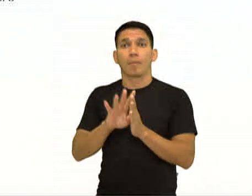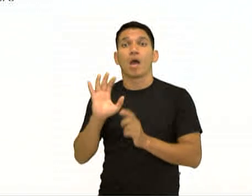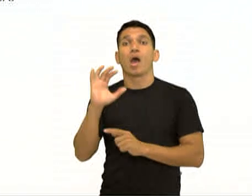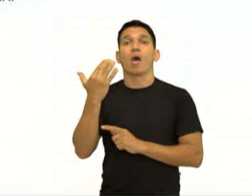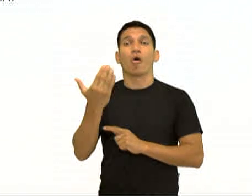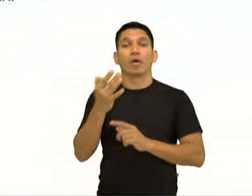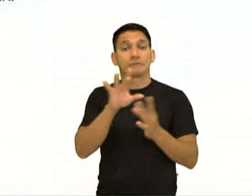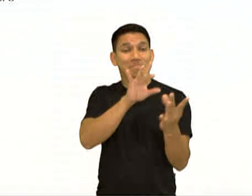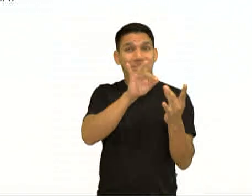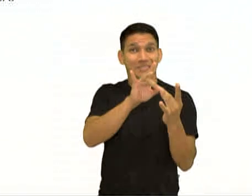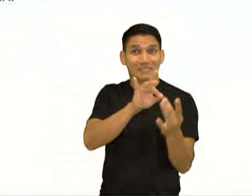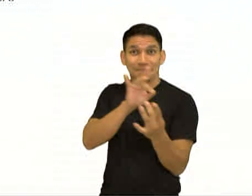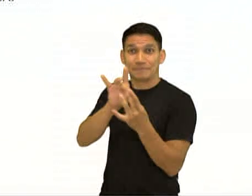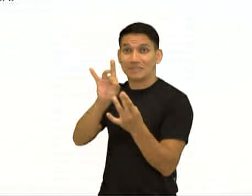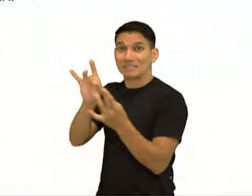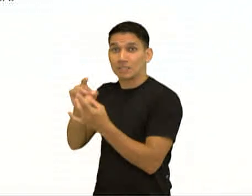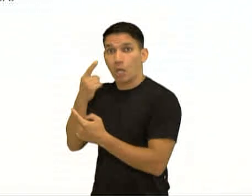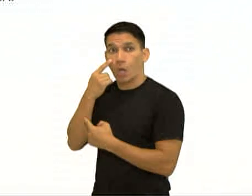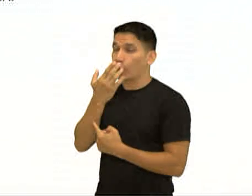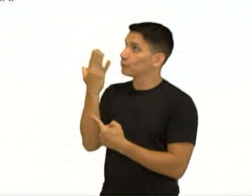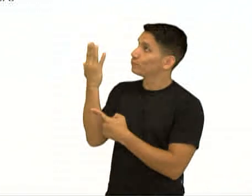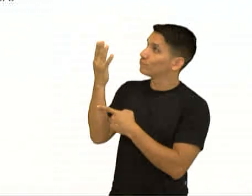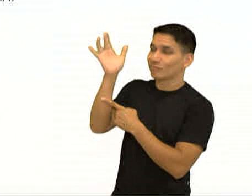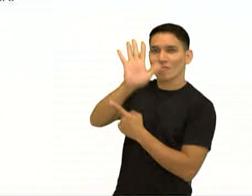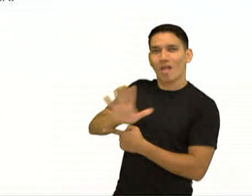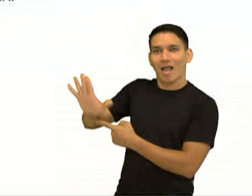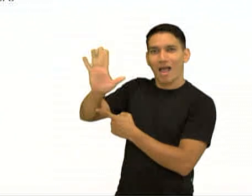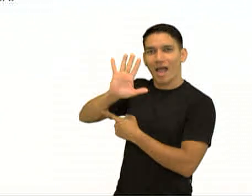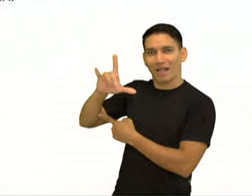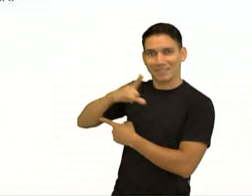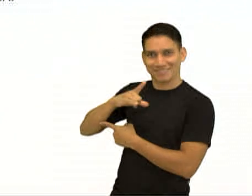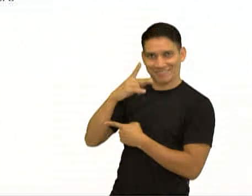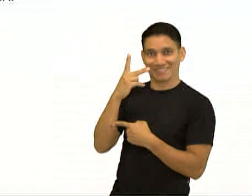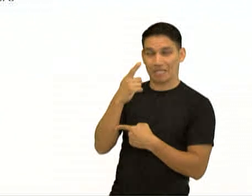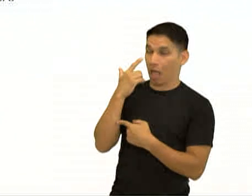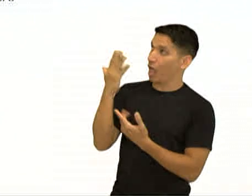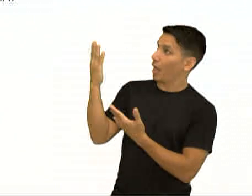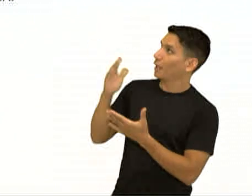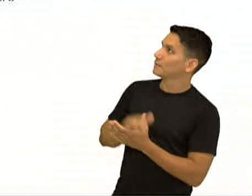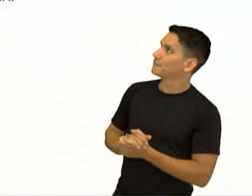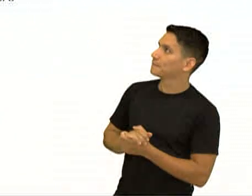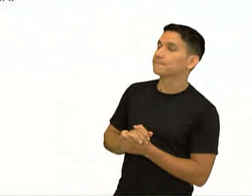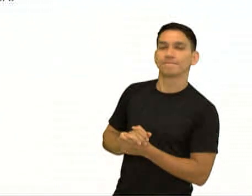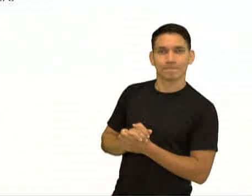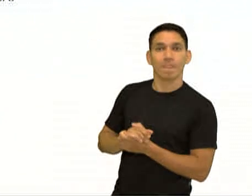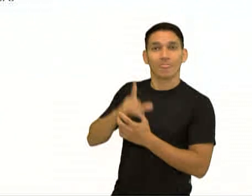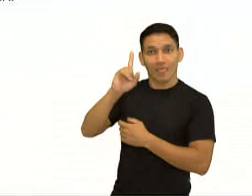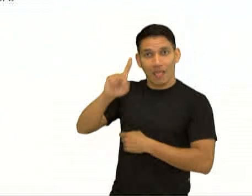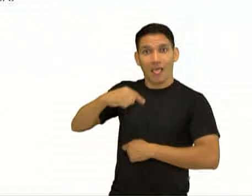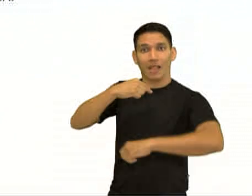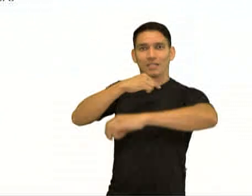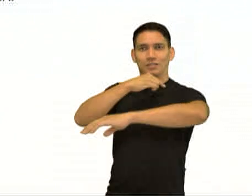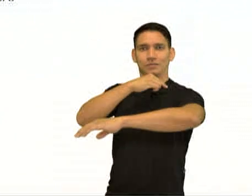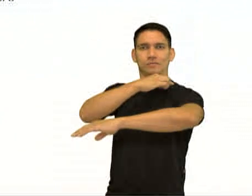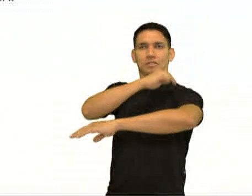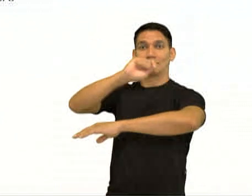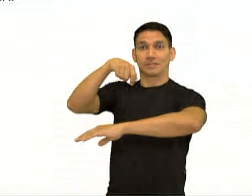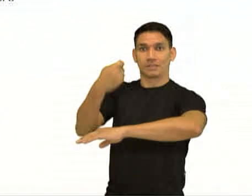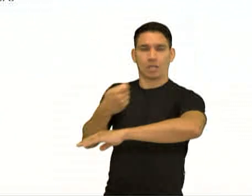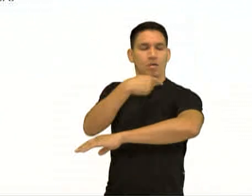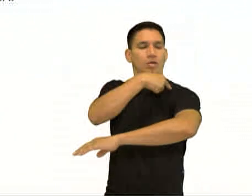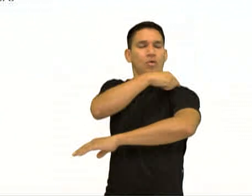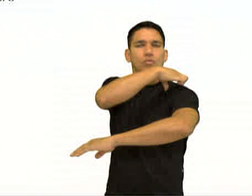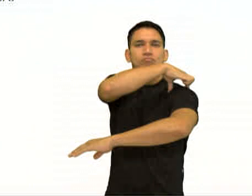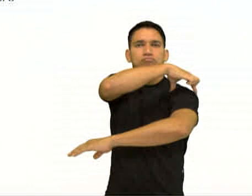acontecimentos específicos. E essa ilustração que você vai ver do lado direito da sua tela é um gráfico que mostra